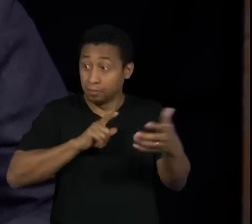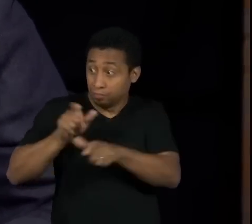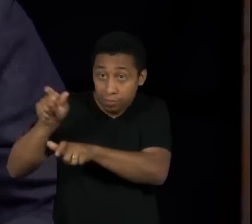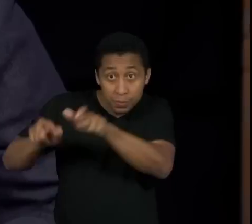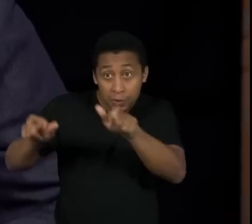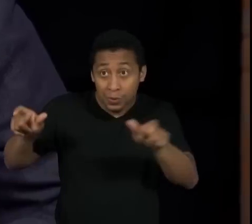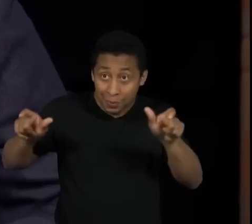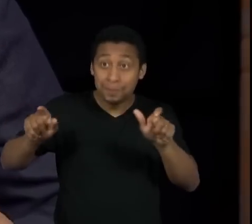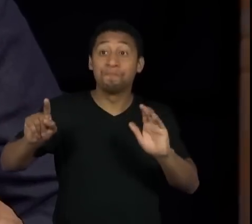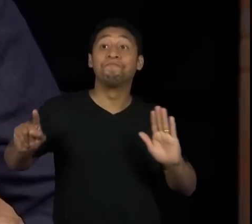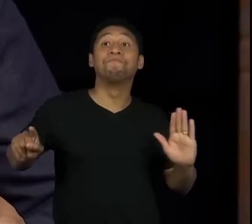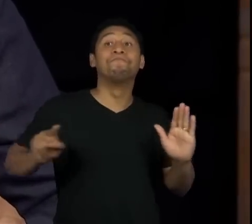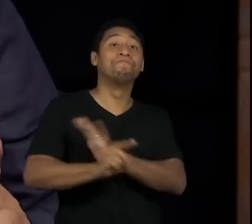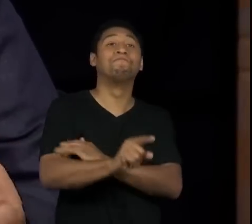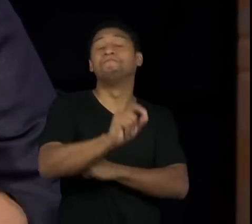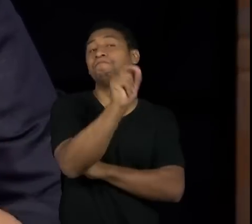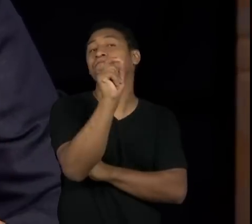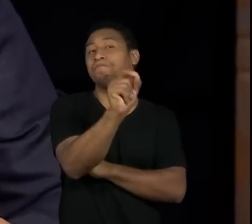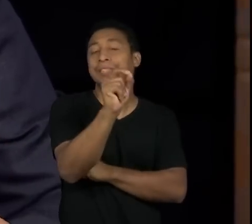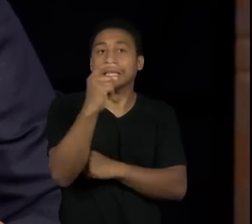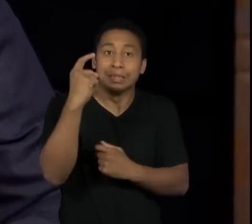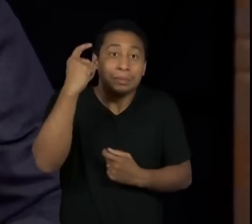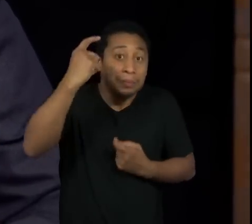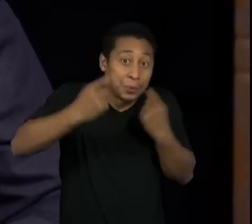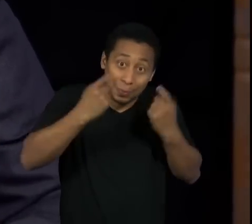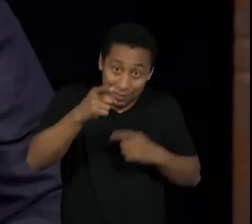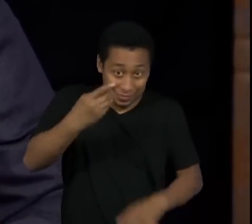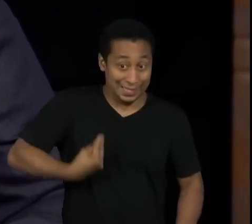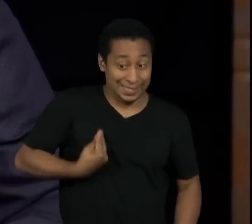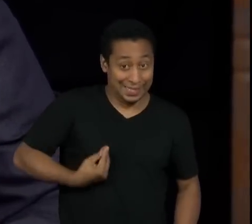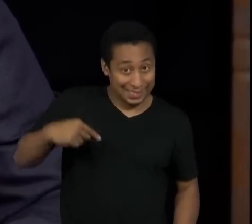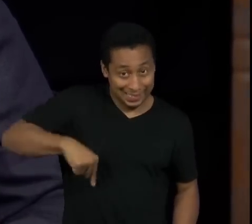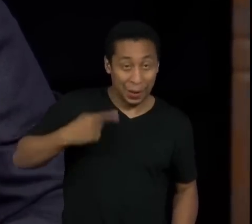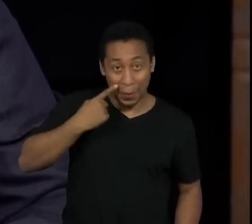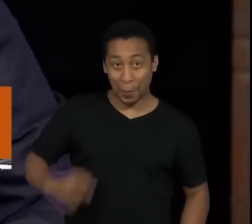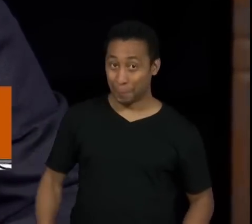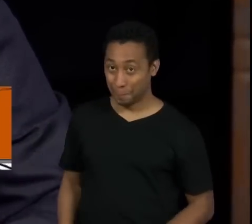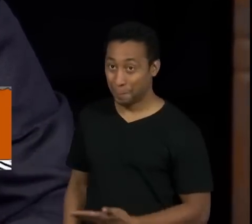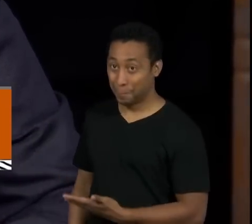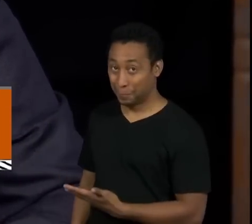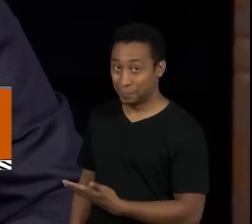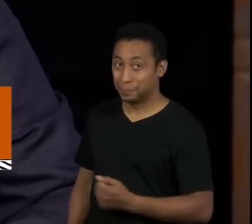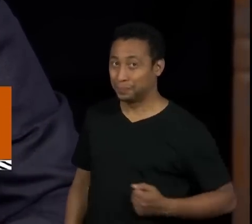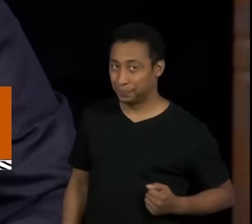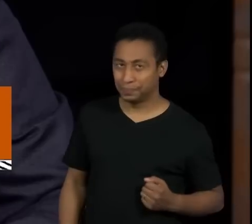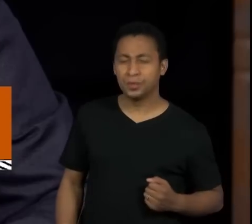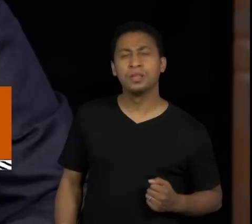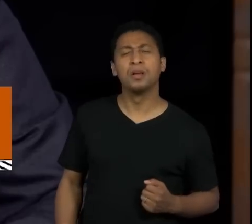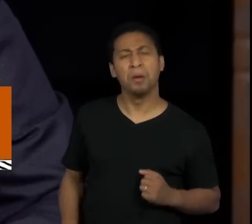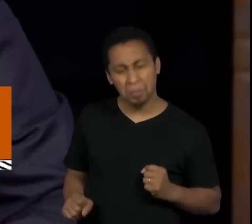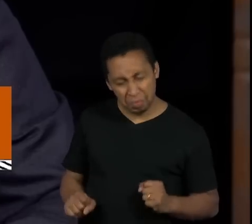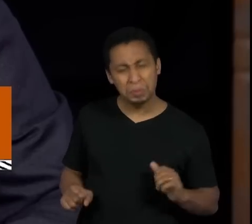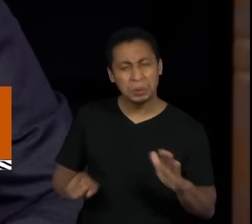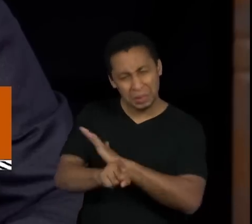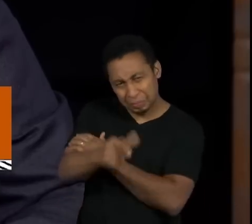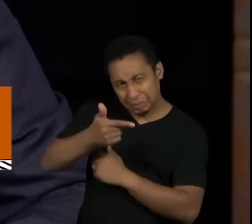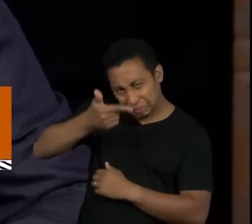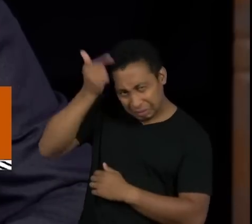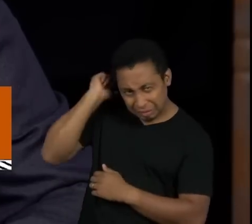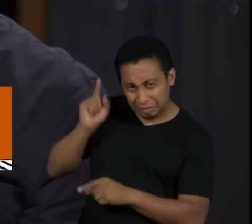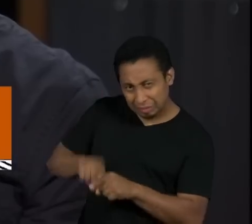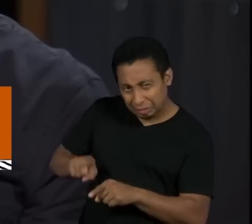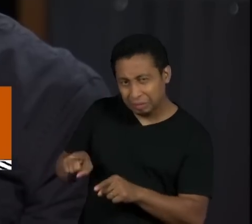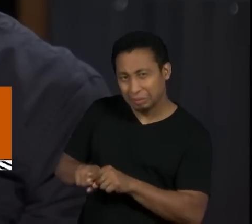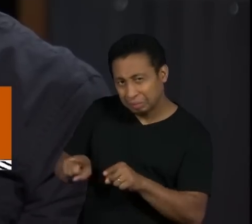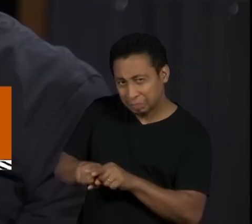gente que está preocupada de você estar aqui comigo. Olha aqui, o Castrupe. Pode mandar pergunta para o Taz também? Marcelo Taz, você acha que